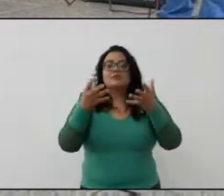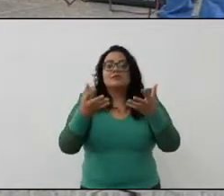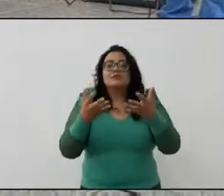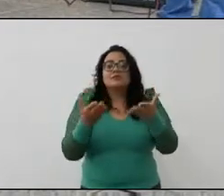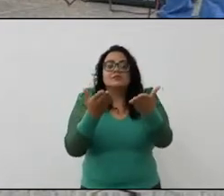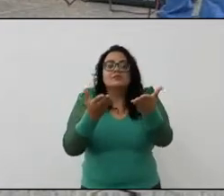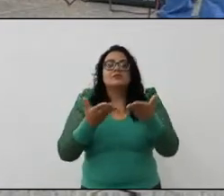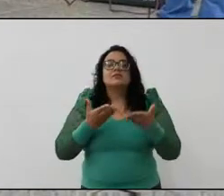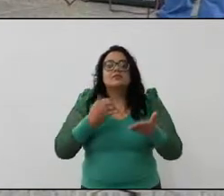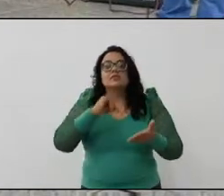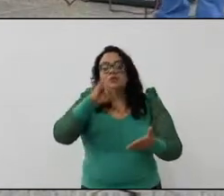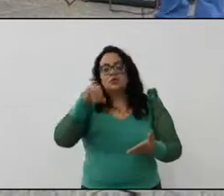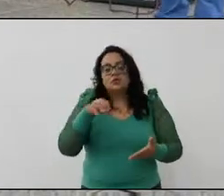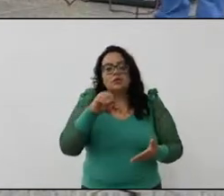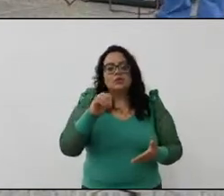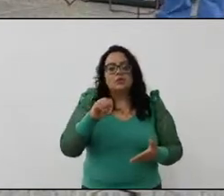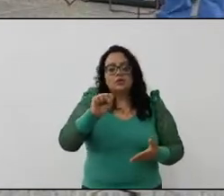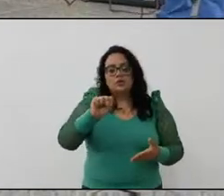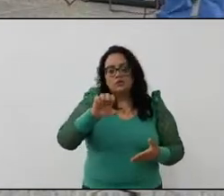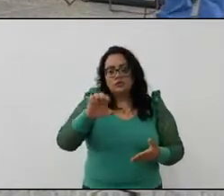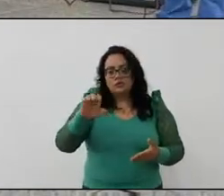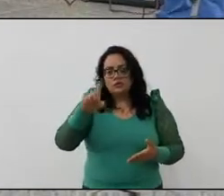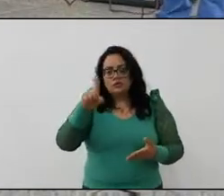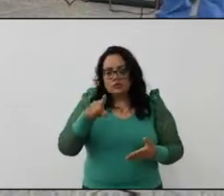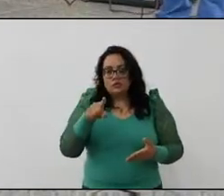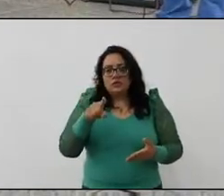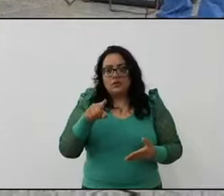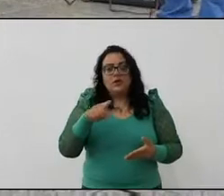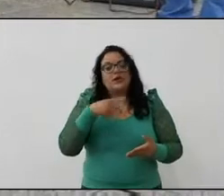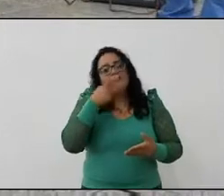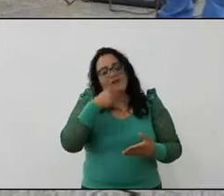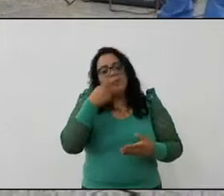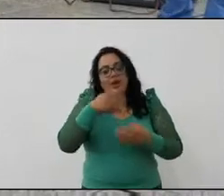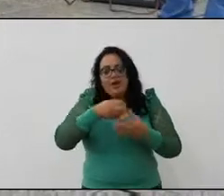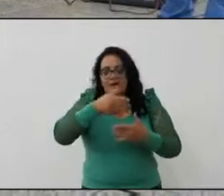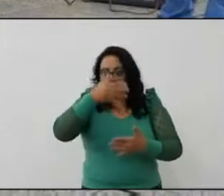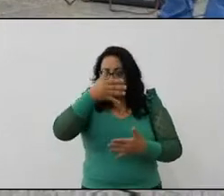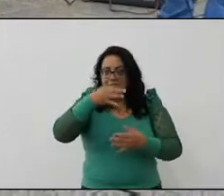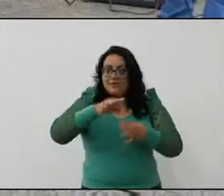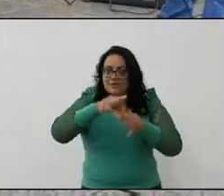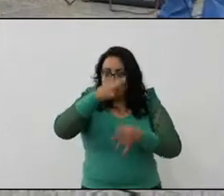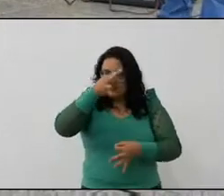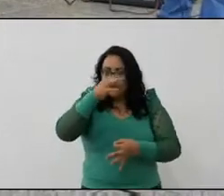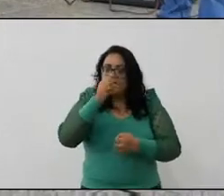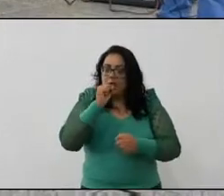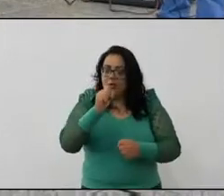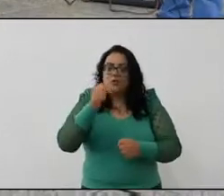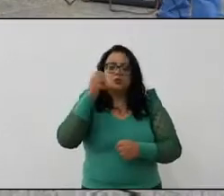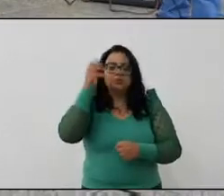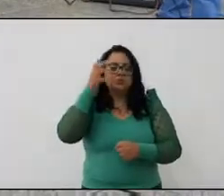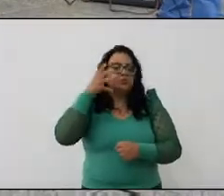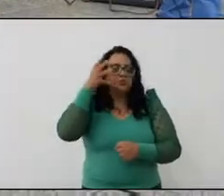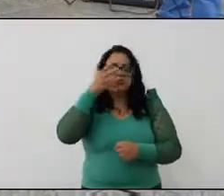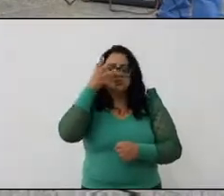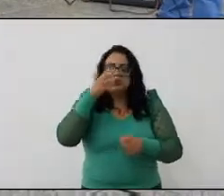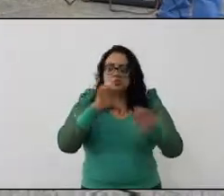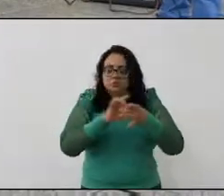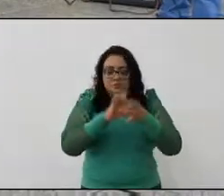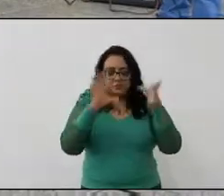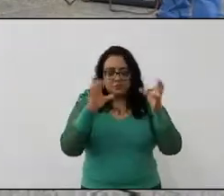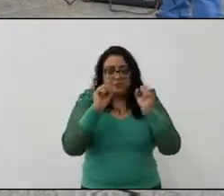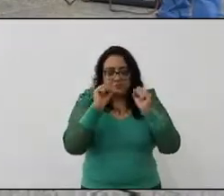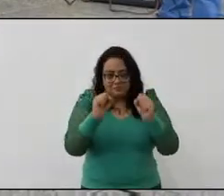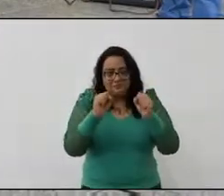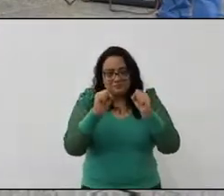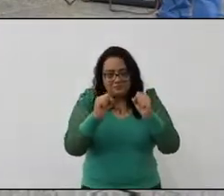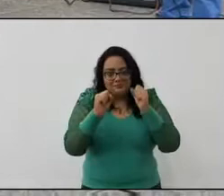José com uma palavra, meu irmão. Depois do louvor, o Senhor nos trazer aqui uma palavra